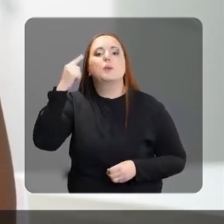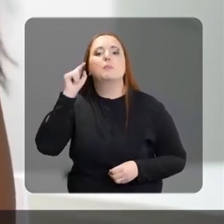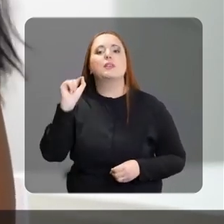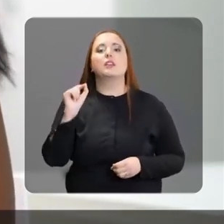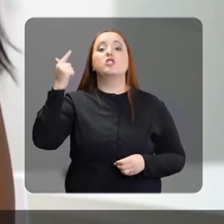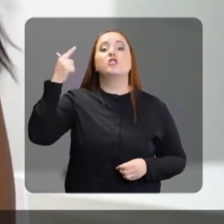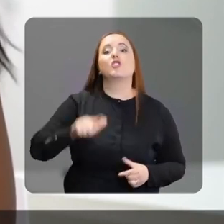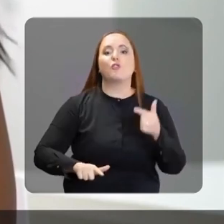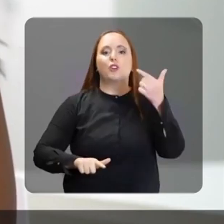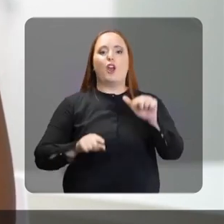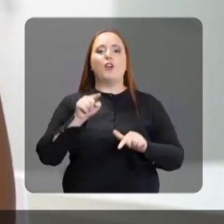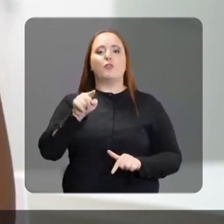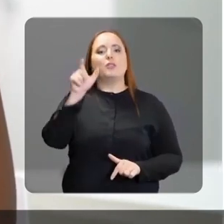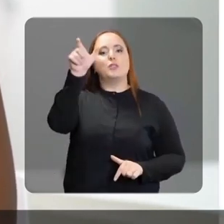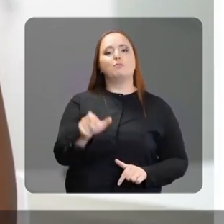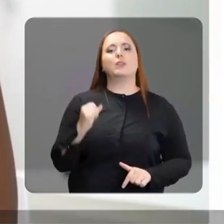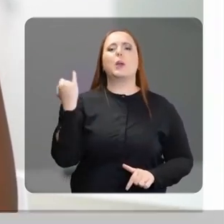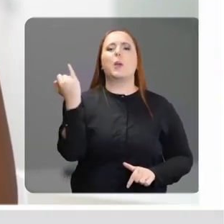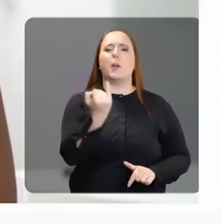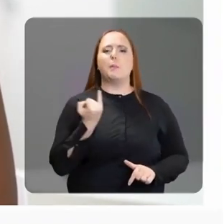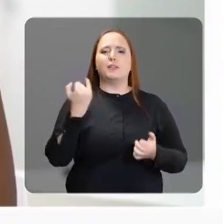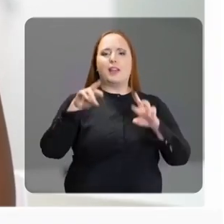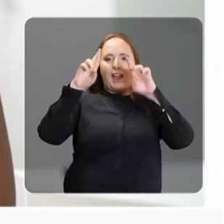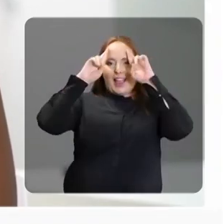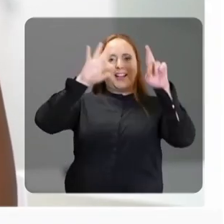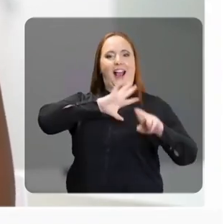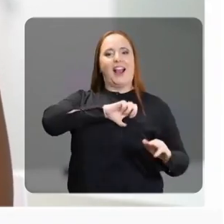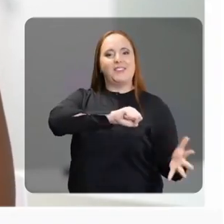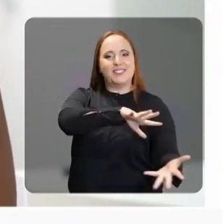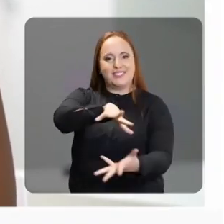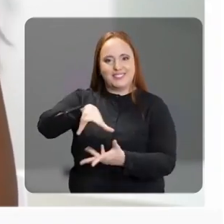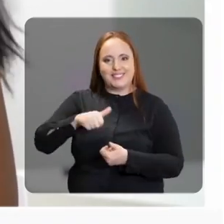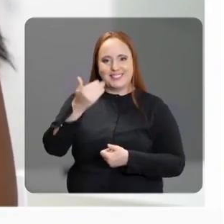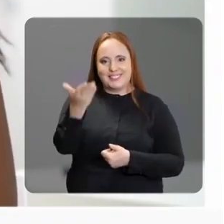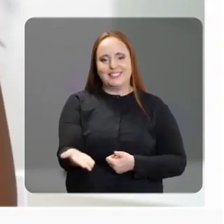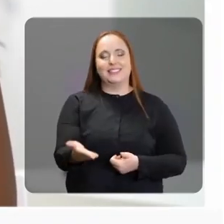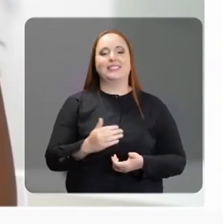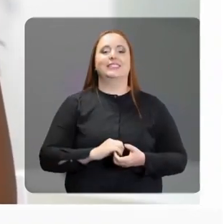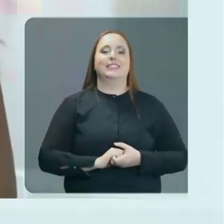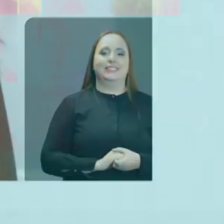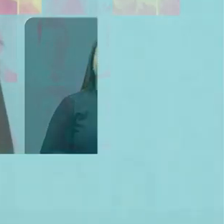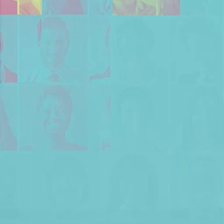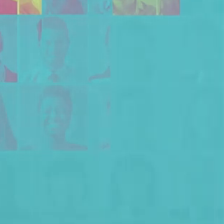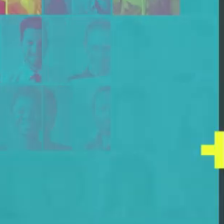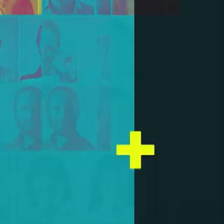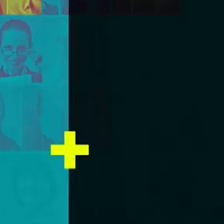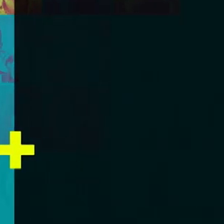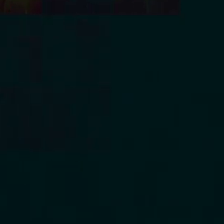devolva todos os dias e entenda que você é um ser que merece todo o amor do mundo.